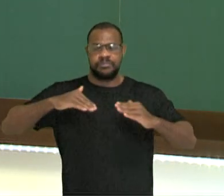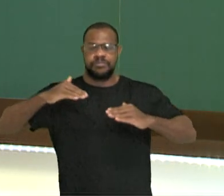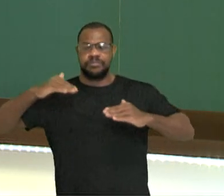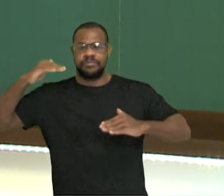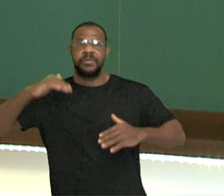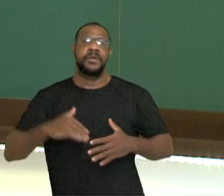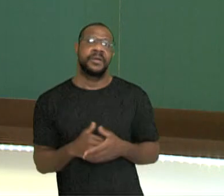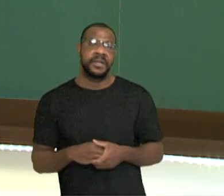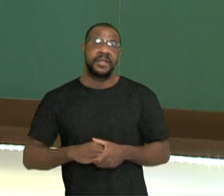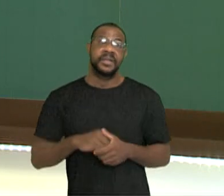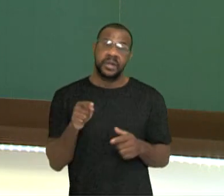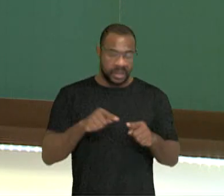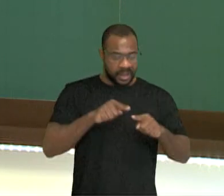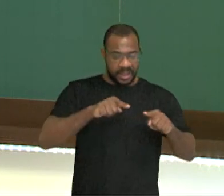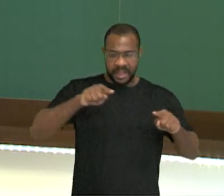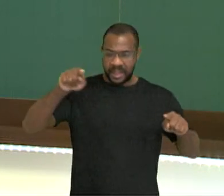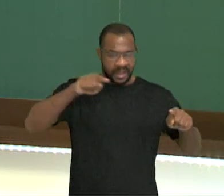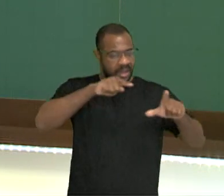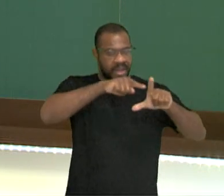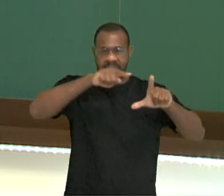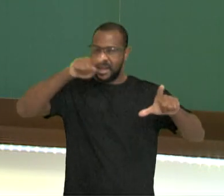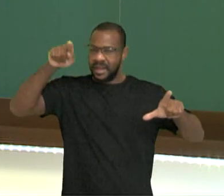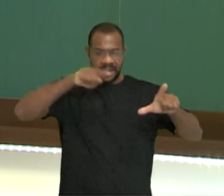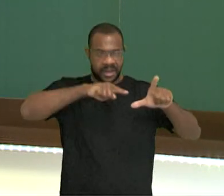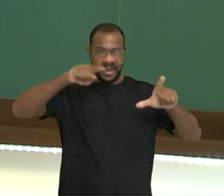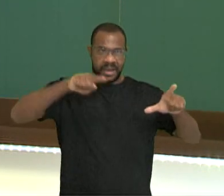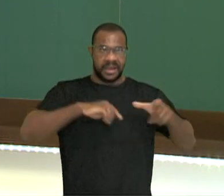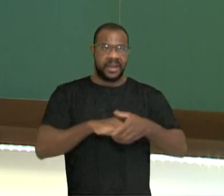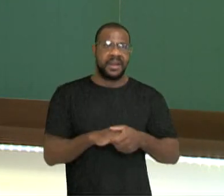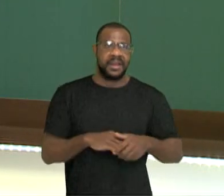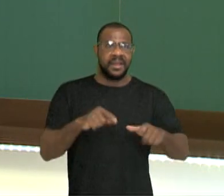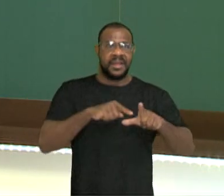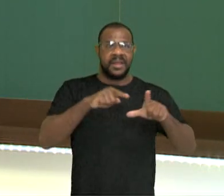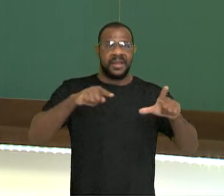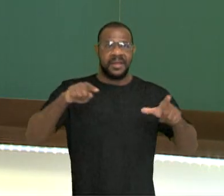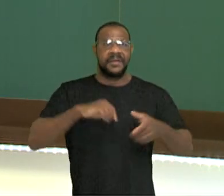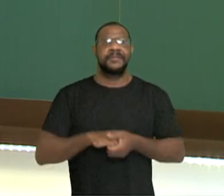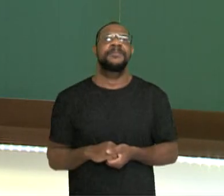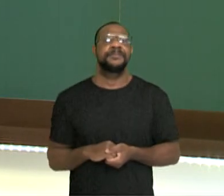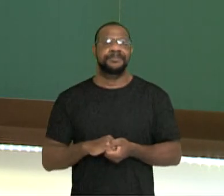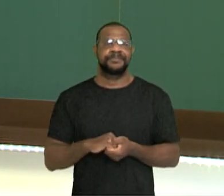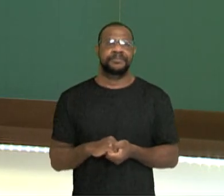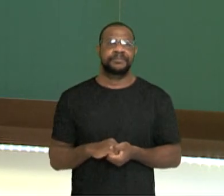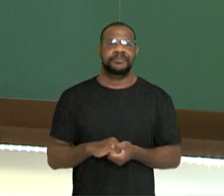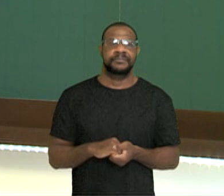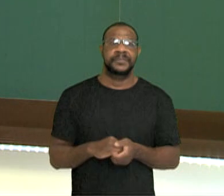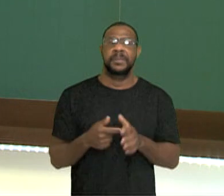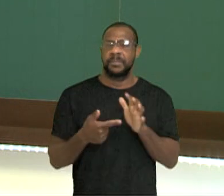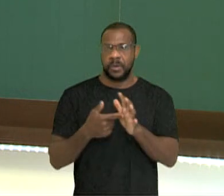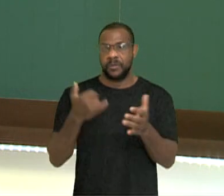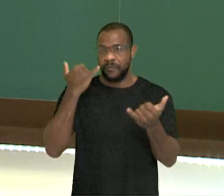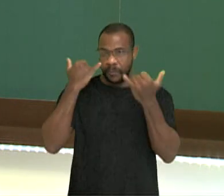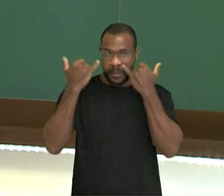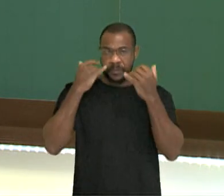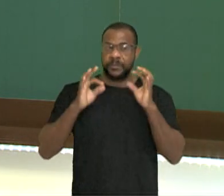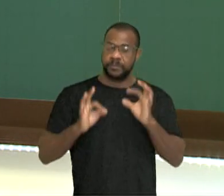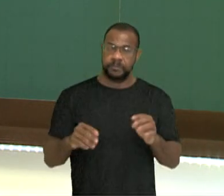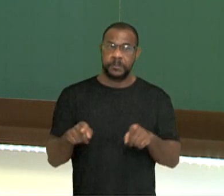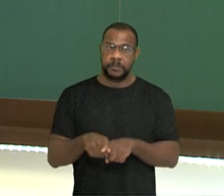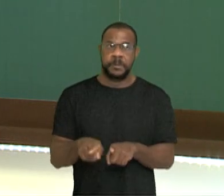gráfico aqui de linhas vai demonstrando, né, uma curva ascendente ou decrescente de informações, certo?